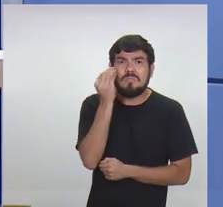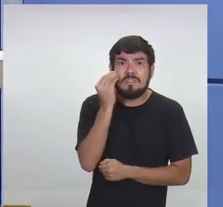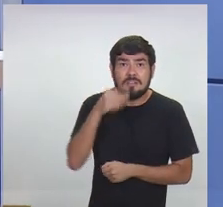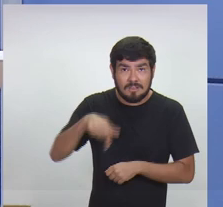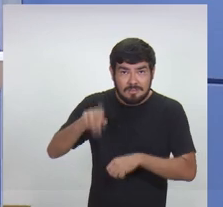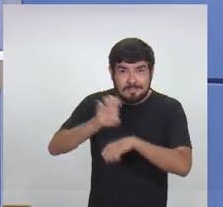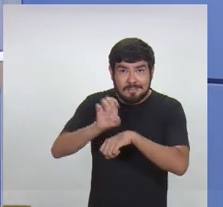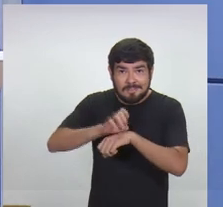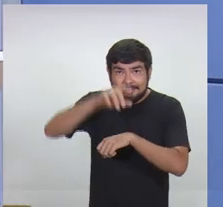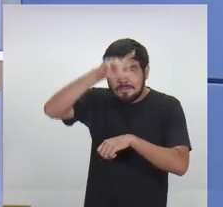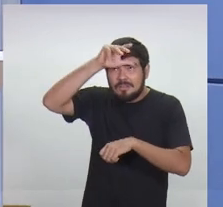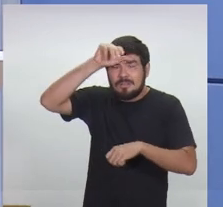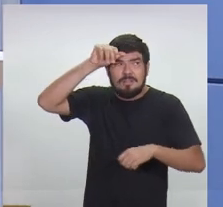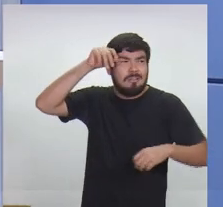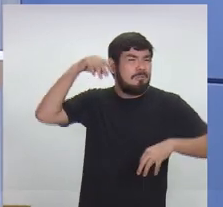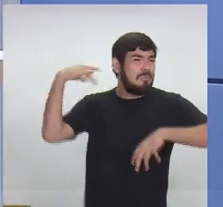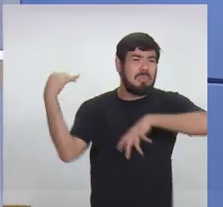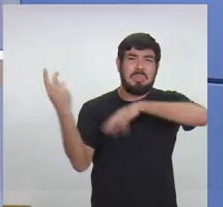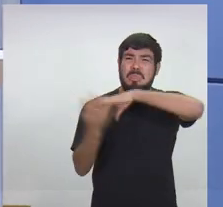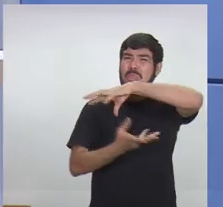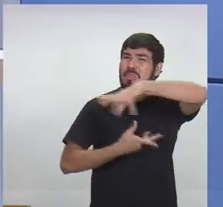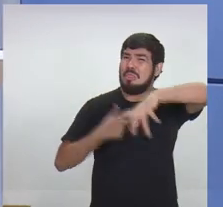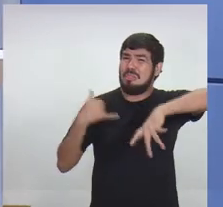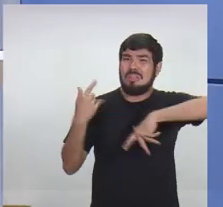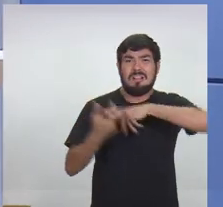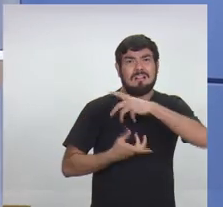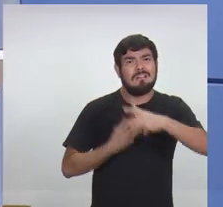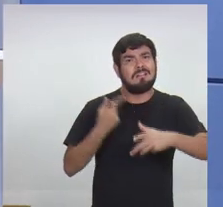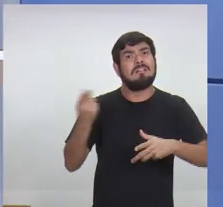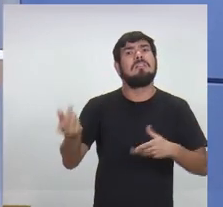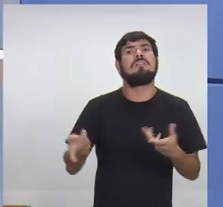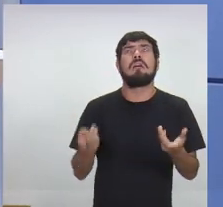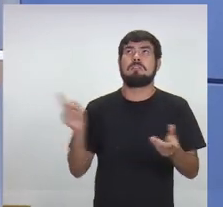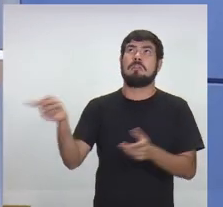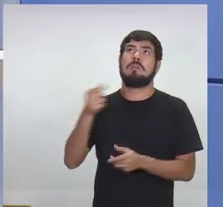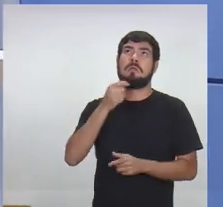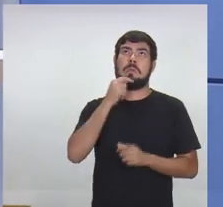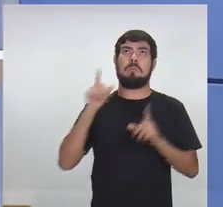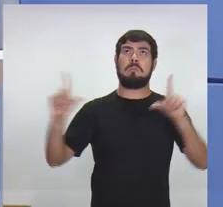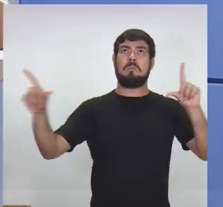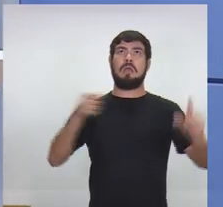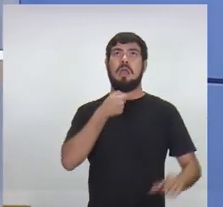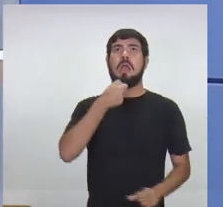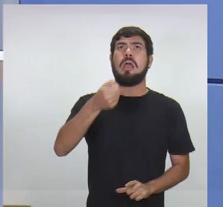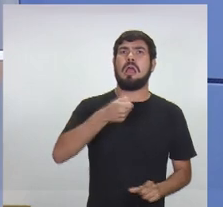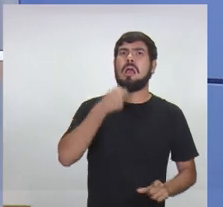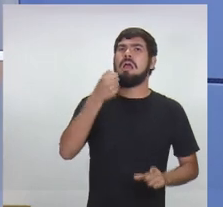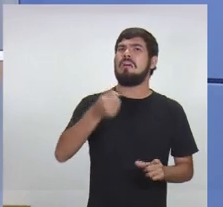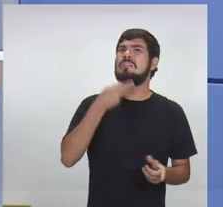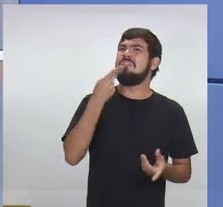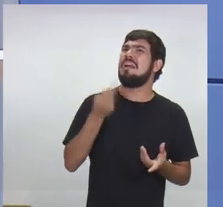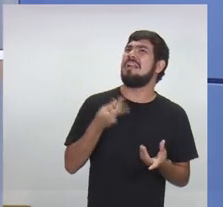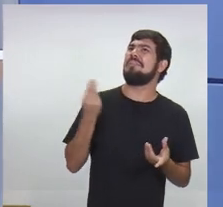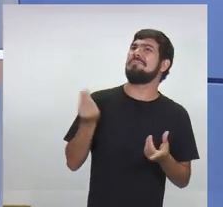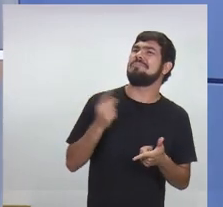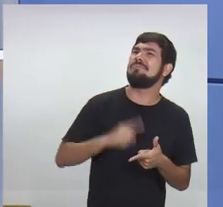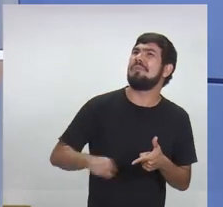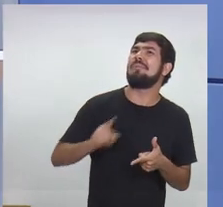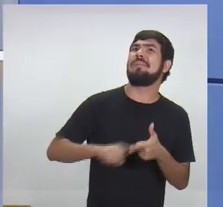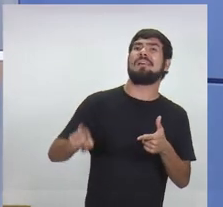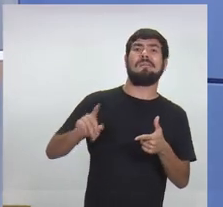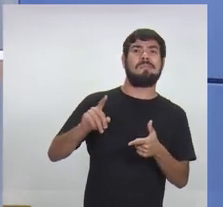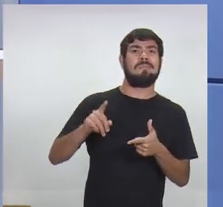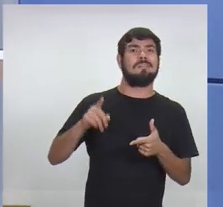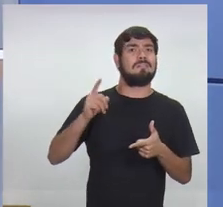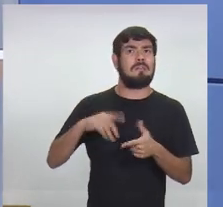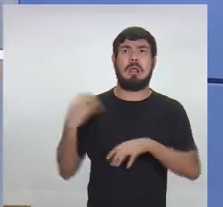estado do amazonas está um caos eo show apresenta um programa de televisão onde normalmente relata muito essa situação do local que nós